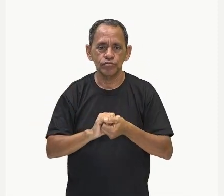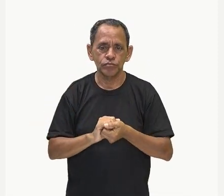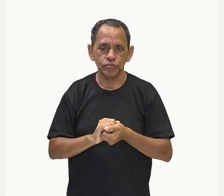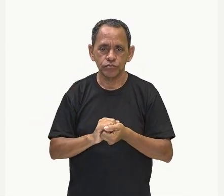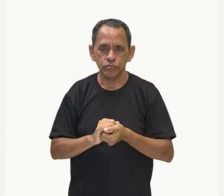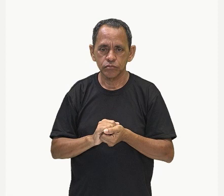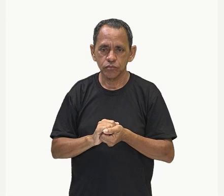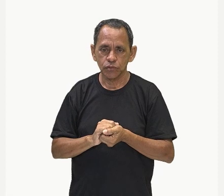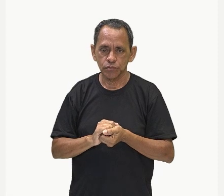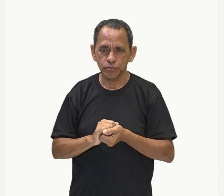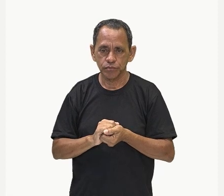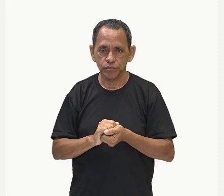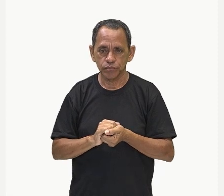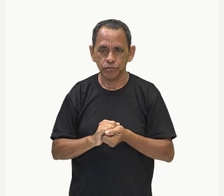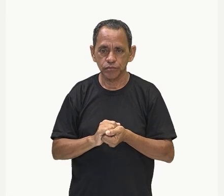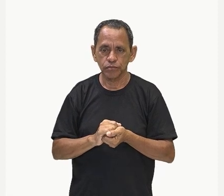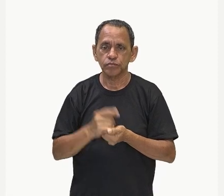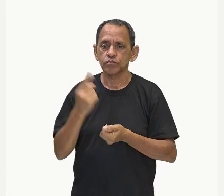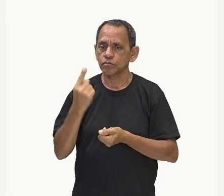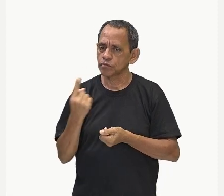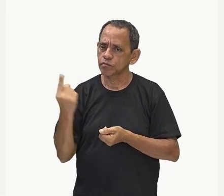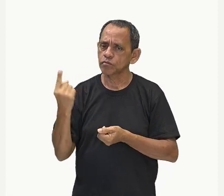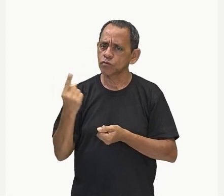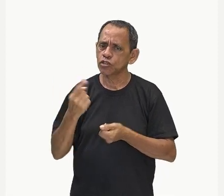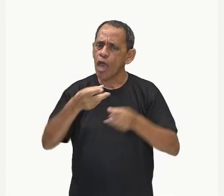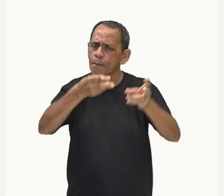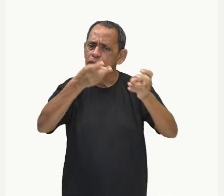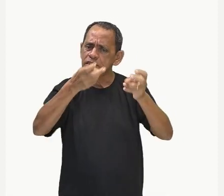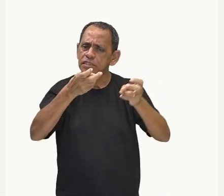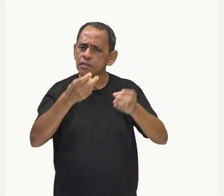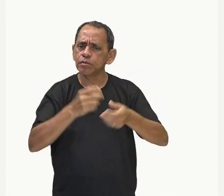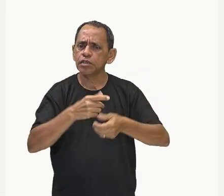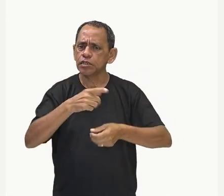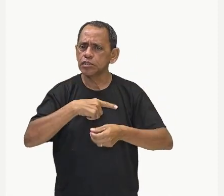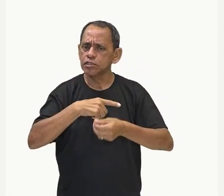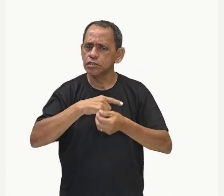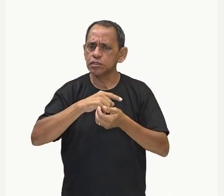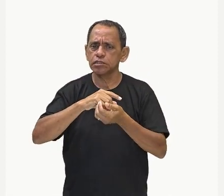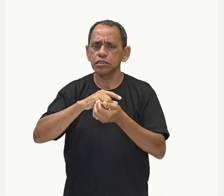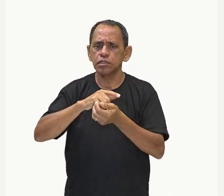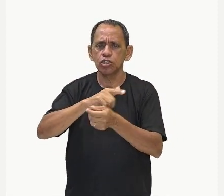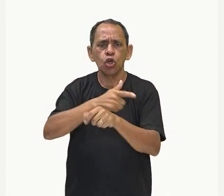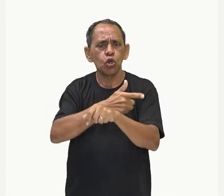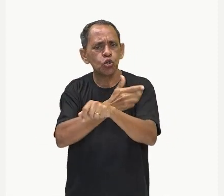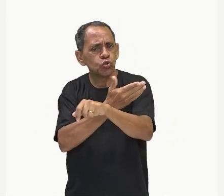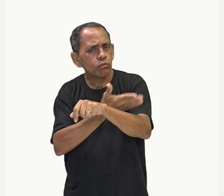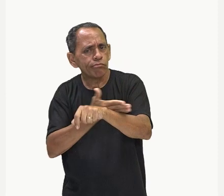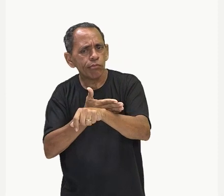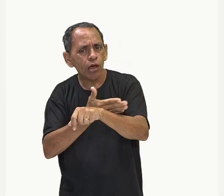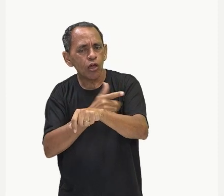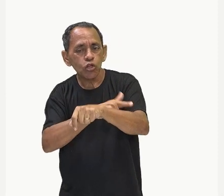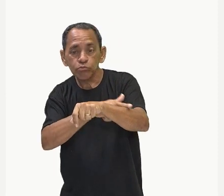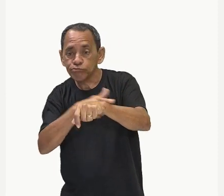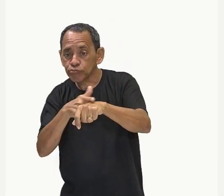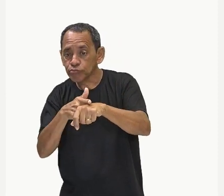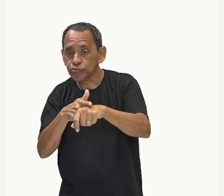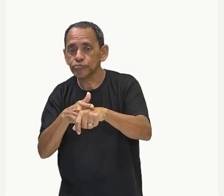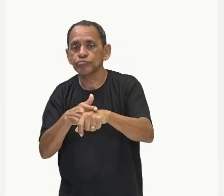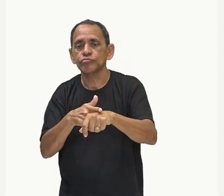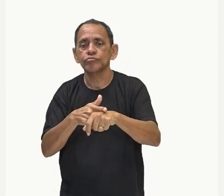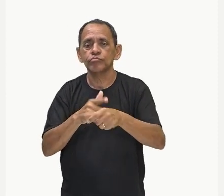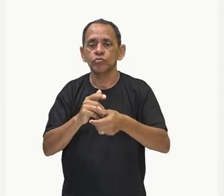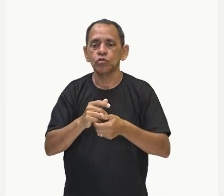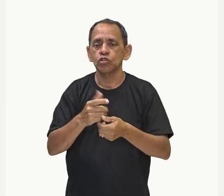colocou a vírgula. Você consegue observar que ficou um espaço em branco aqui, ó, eu tenho que completar com o zero, assim